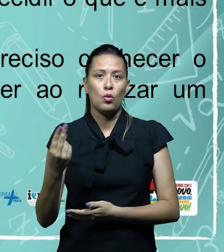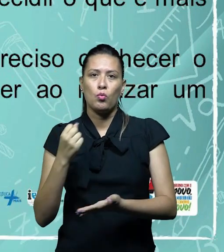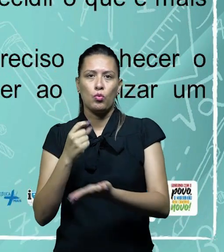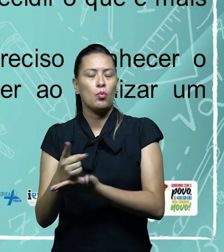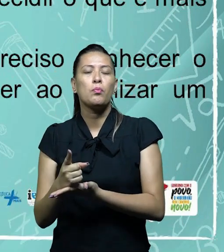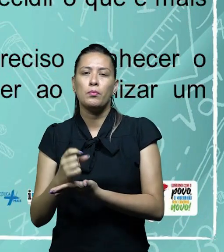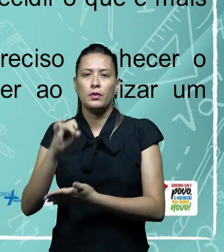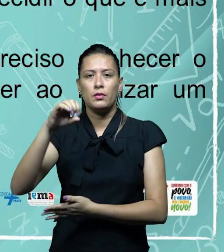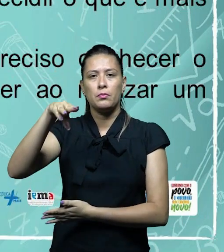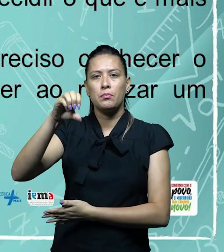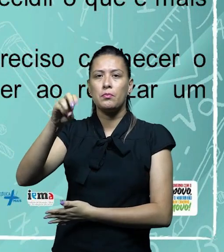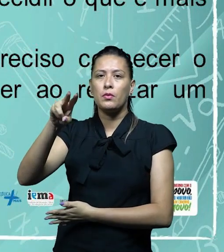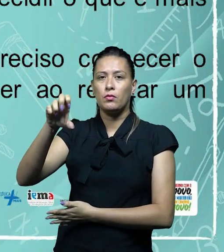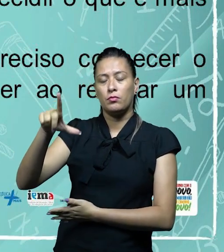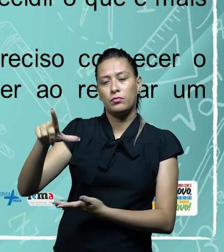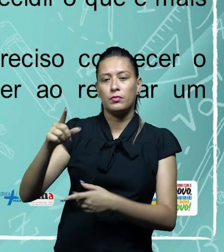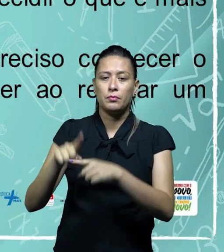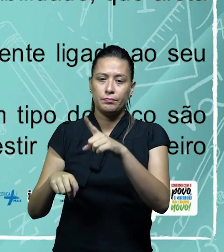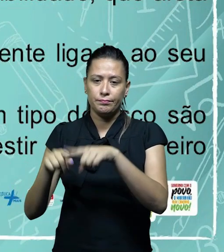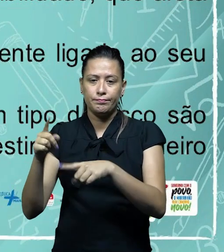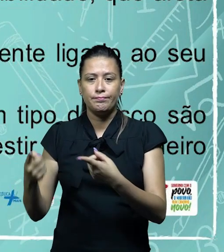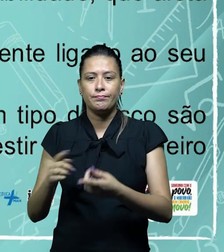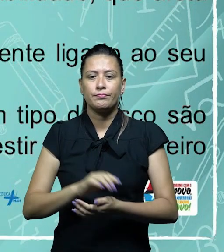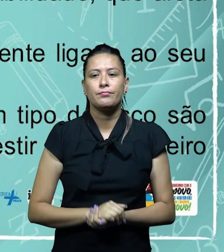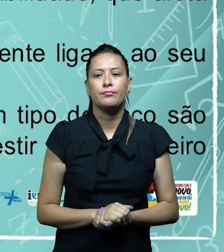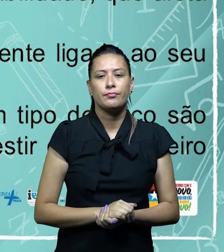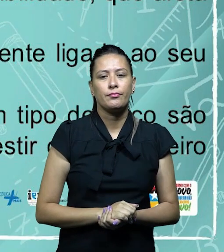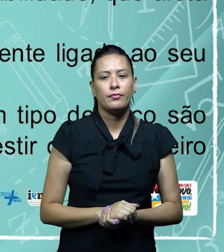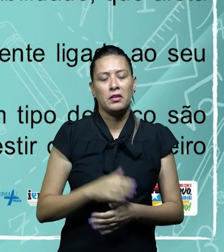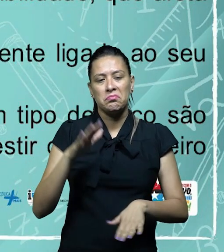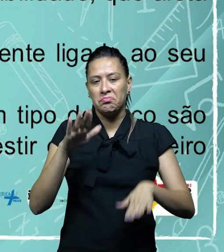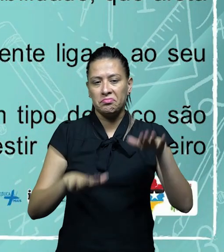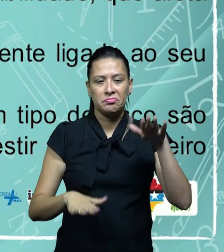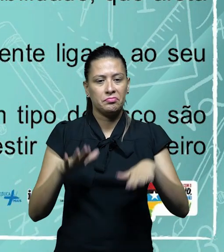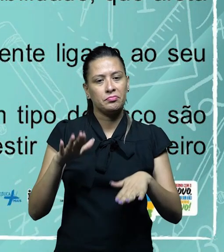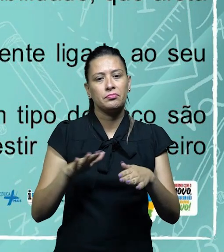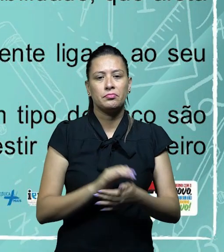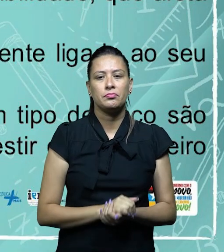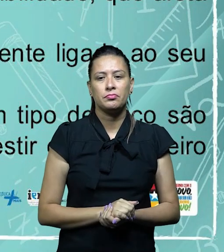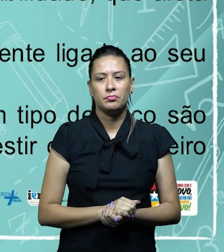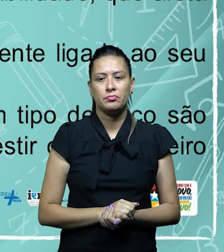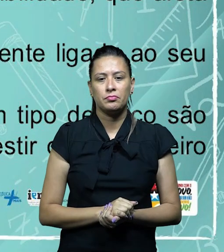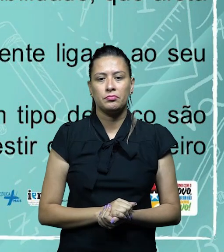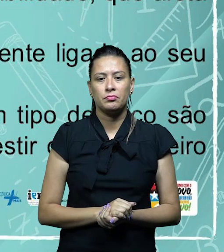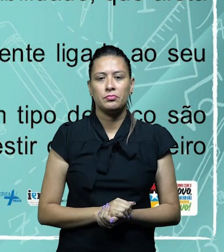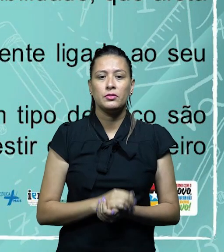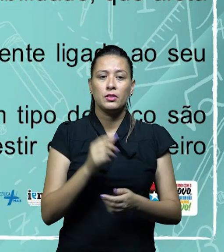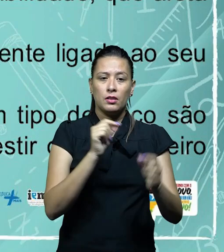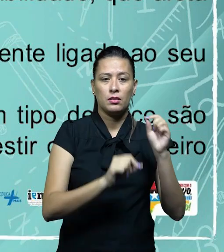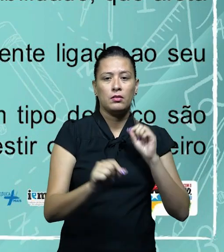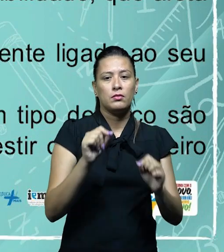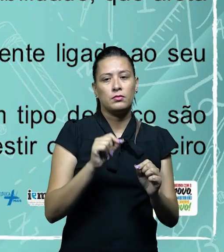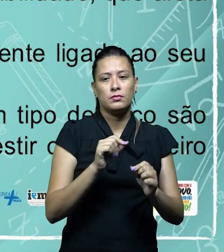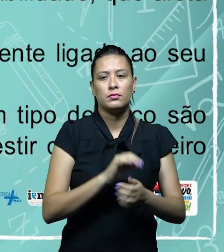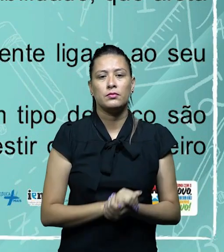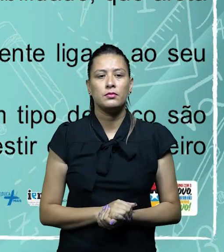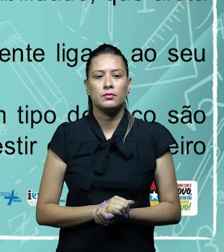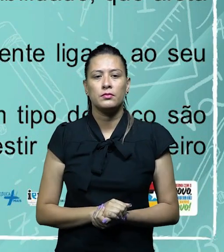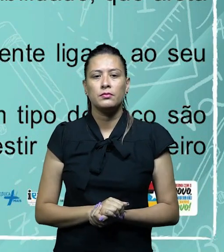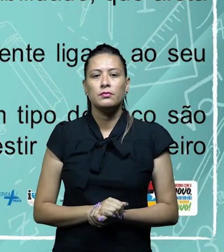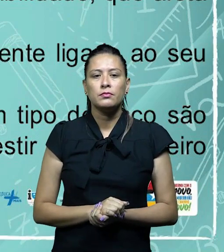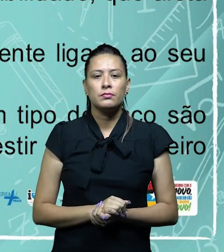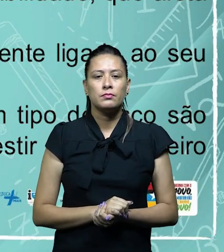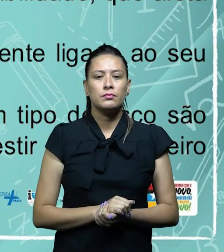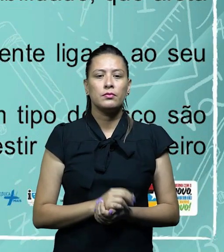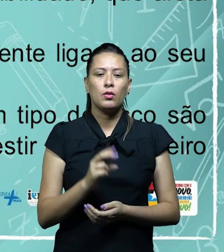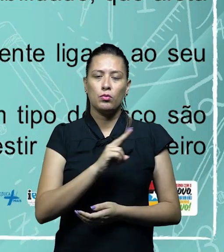mercado chama de tríade de investimentos, ok? Trata-se de uma relação entre risco, liquidez e rentabilidade, que afeta os